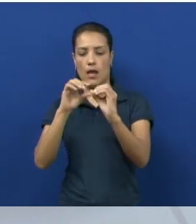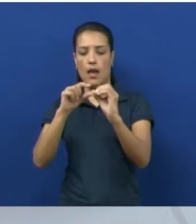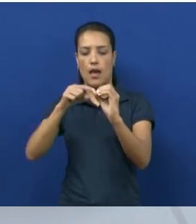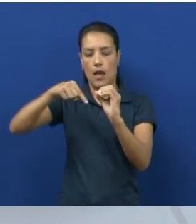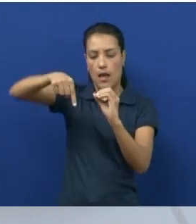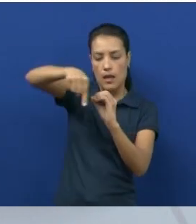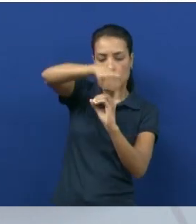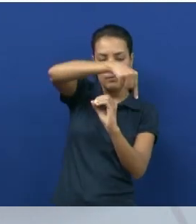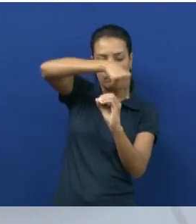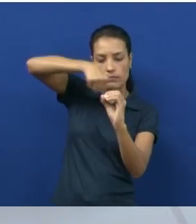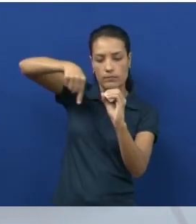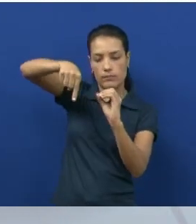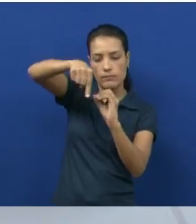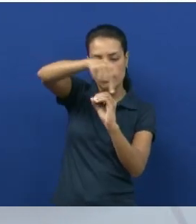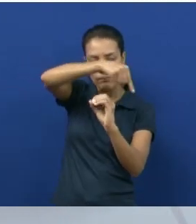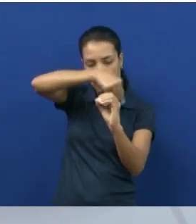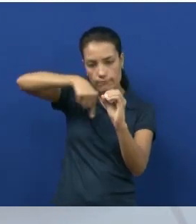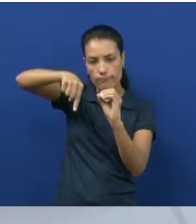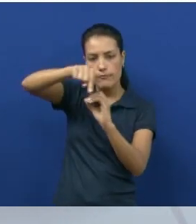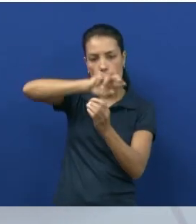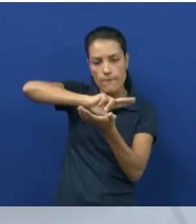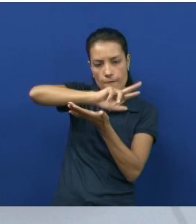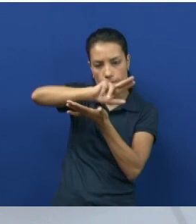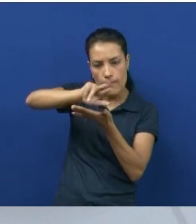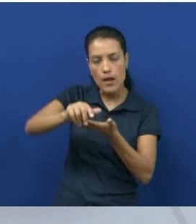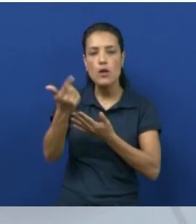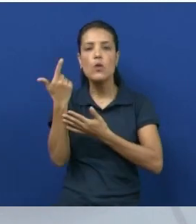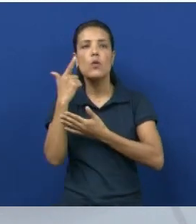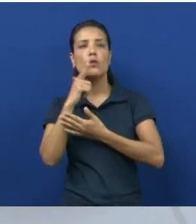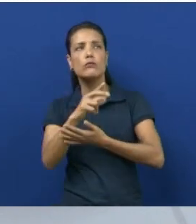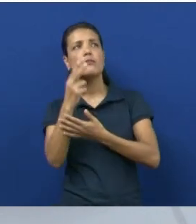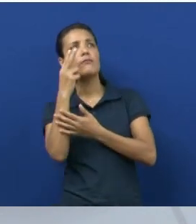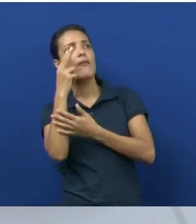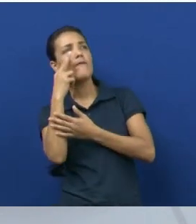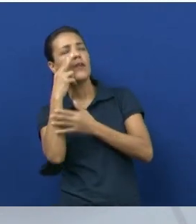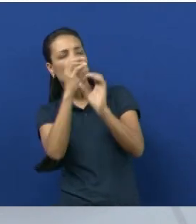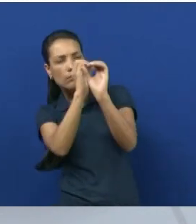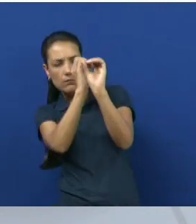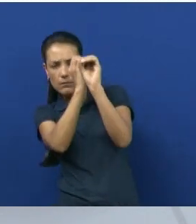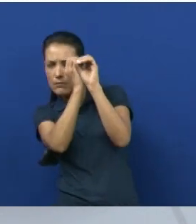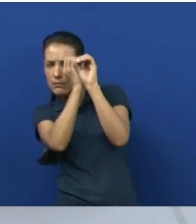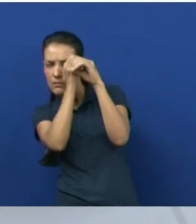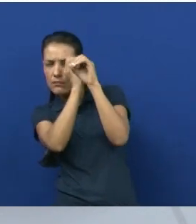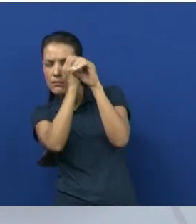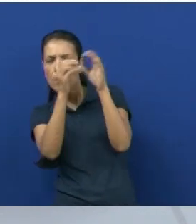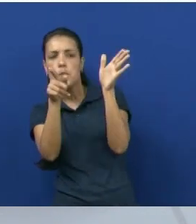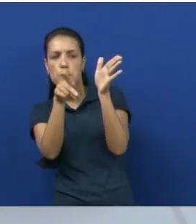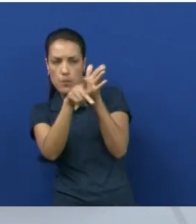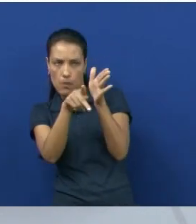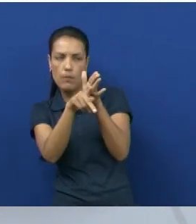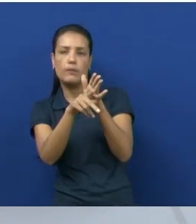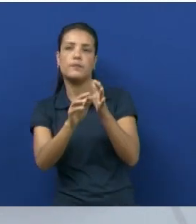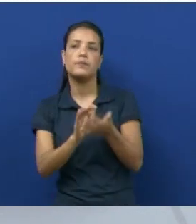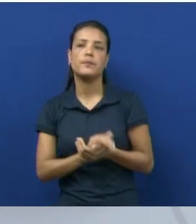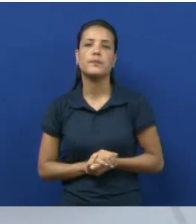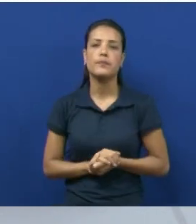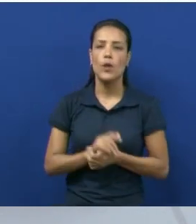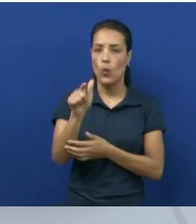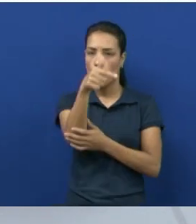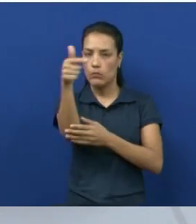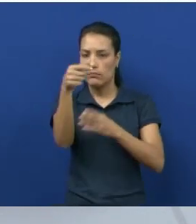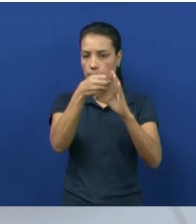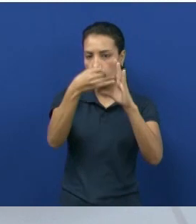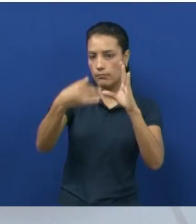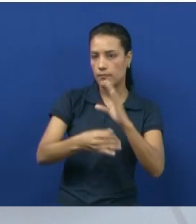esses anéis, eles conseguem até mesmo ser visualizados com alguns equipamentos específicos, tá? Uma outra